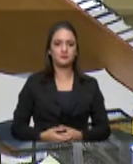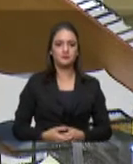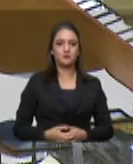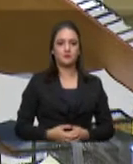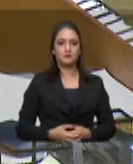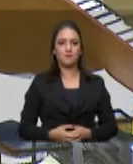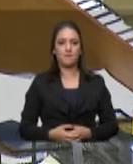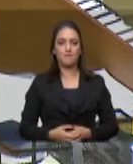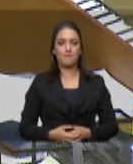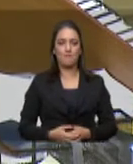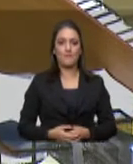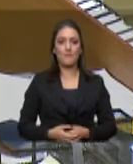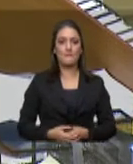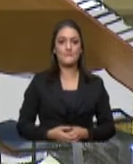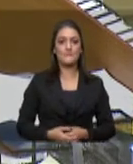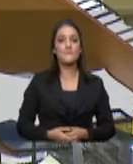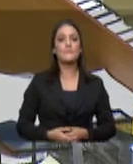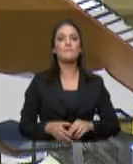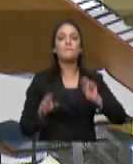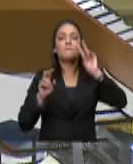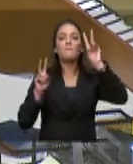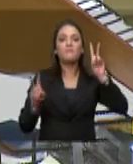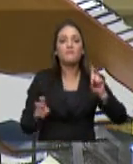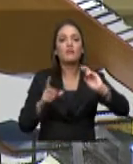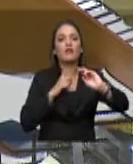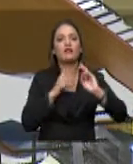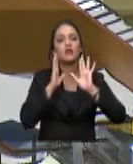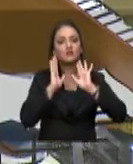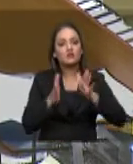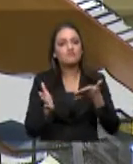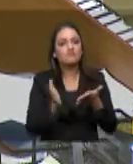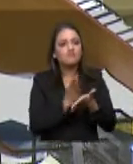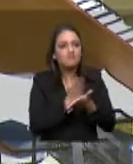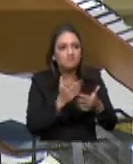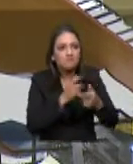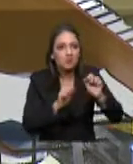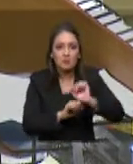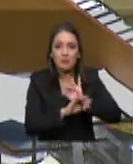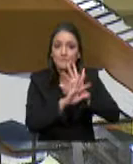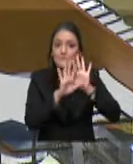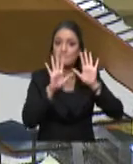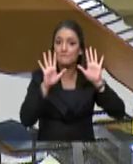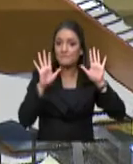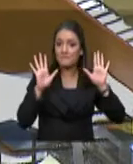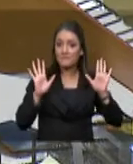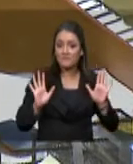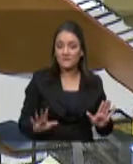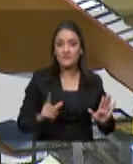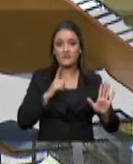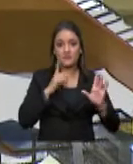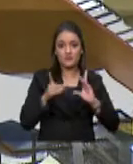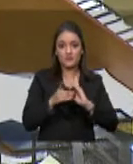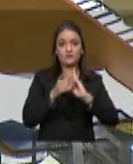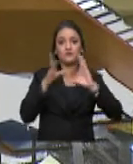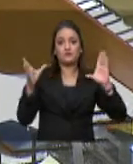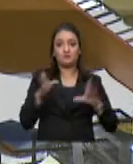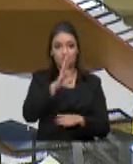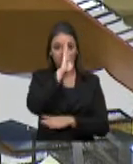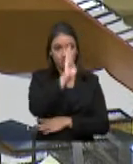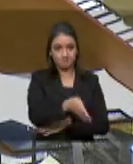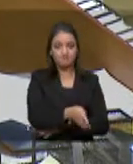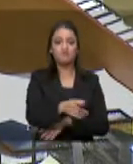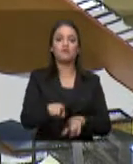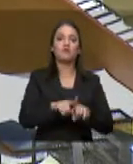Sua Excelência, além das modalidades explícitas, mas espasmódicas de democracia direta, o